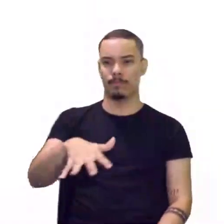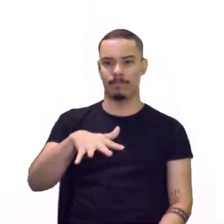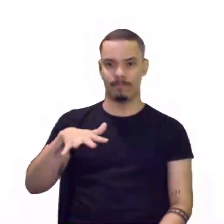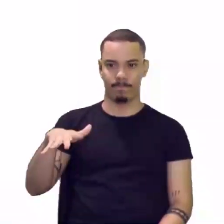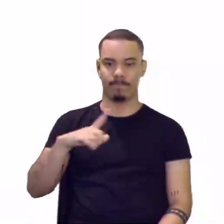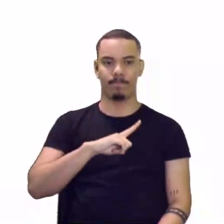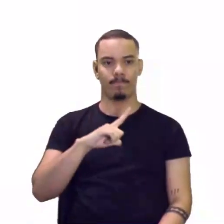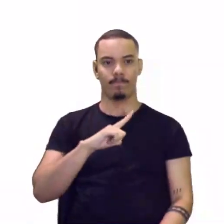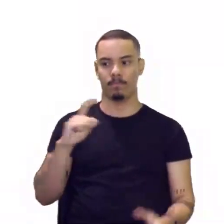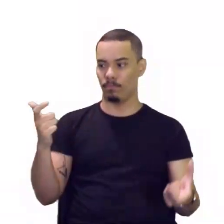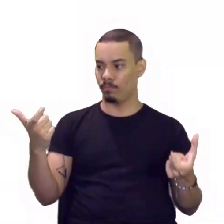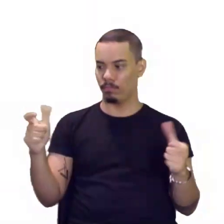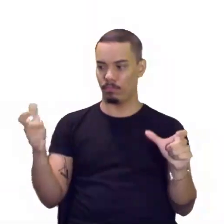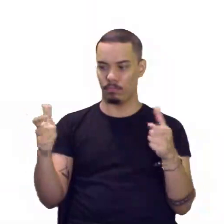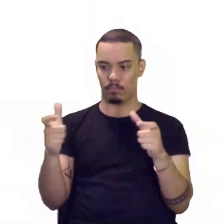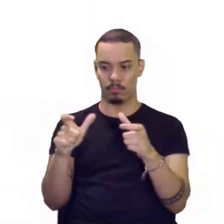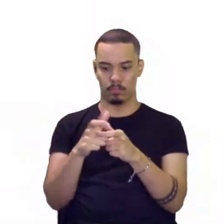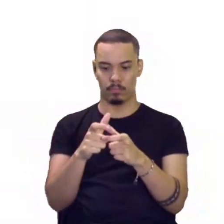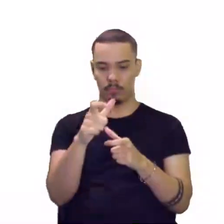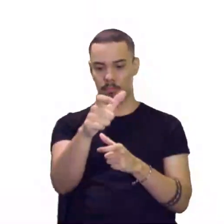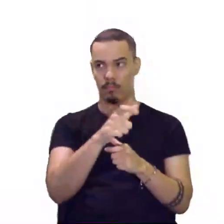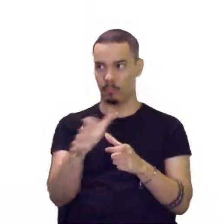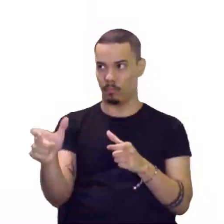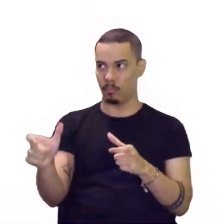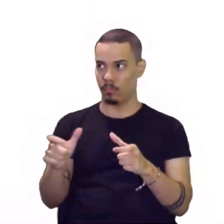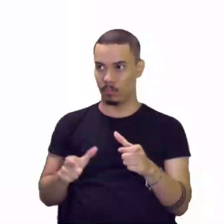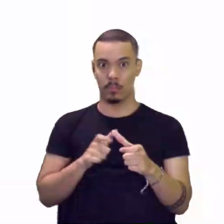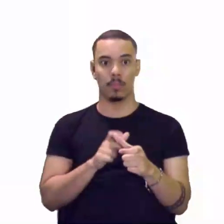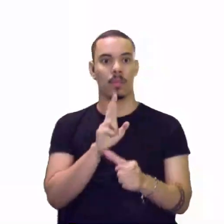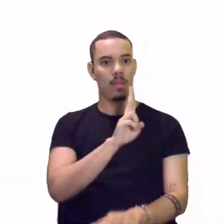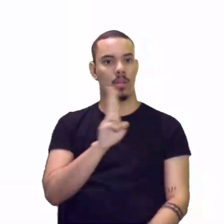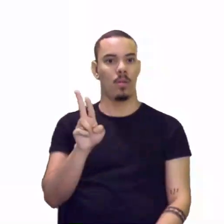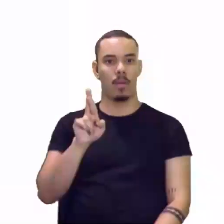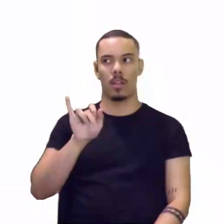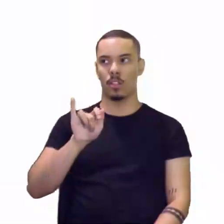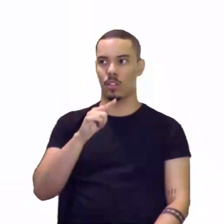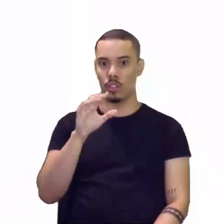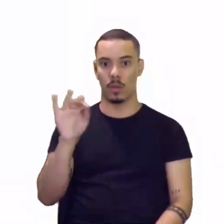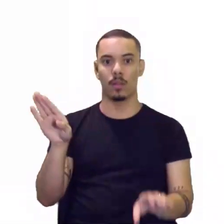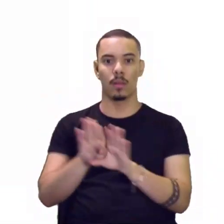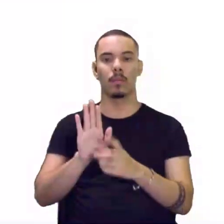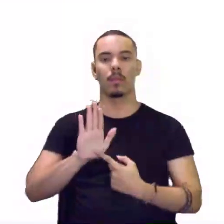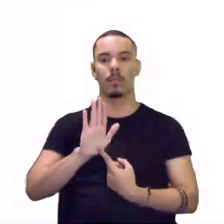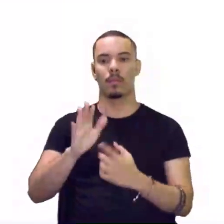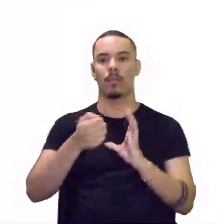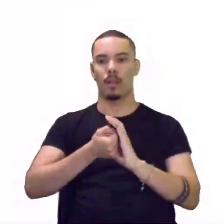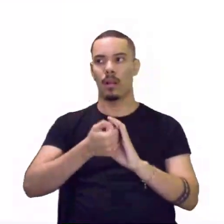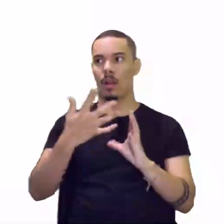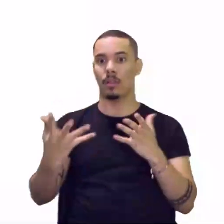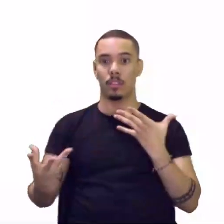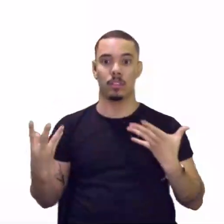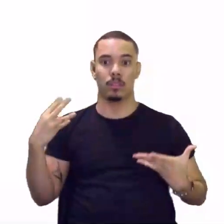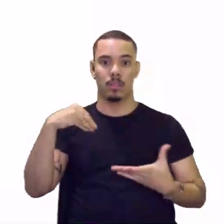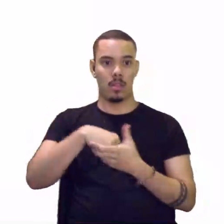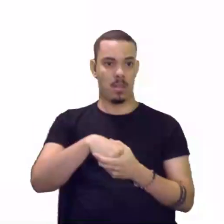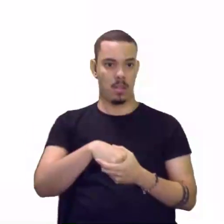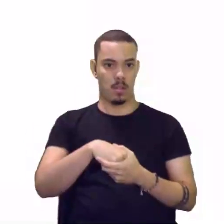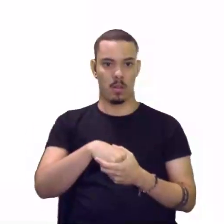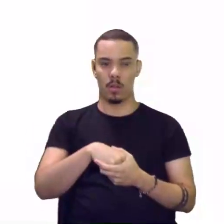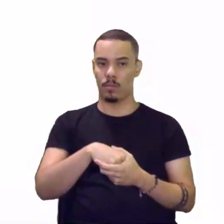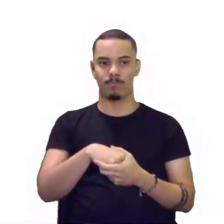em áreas menores, que chamamos de regiões, que apresentam características internas que